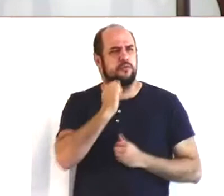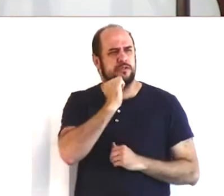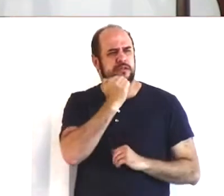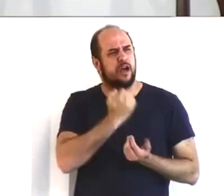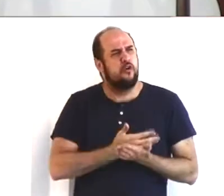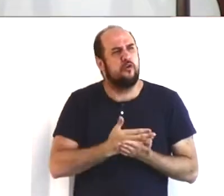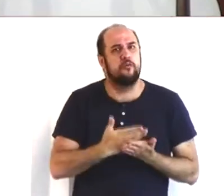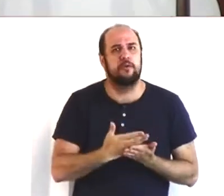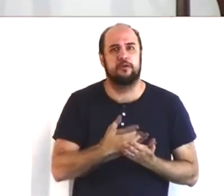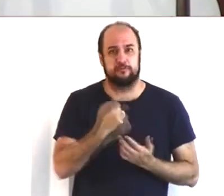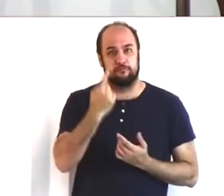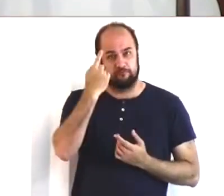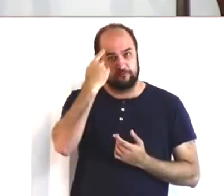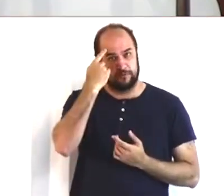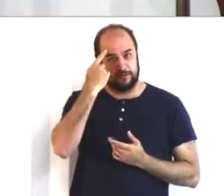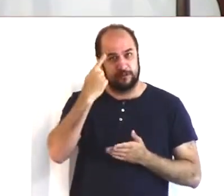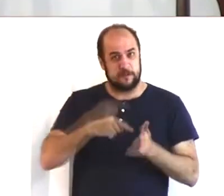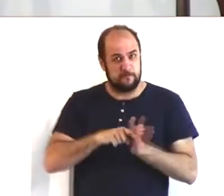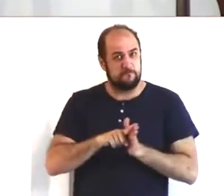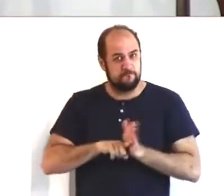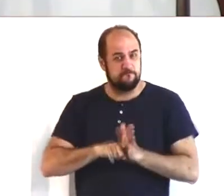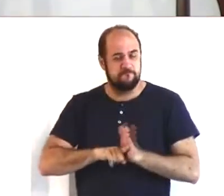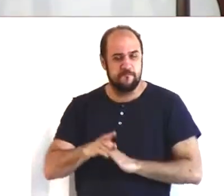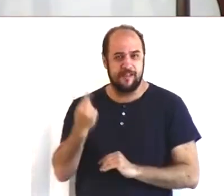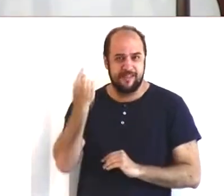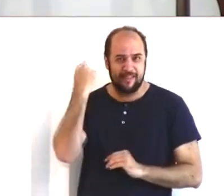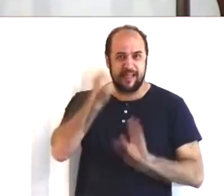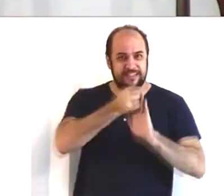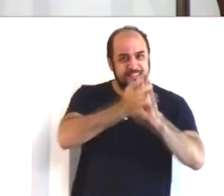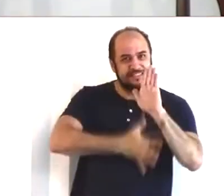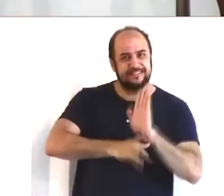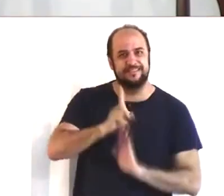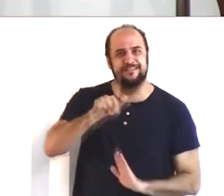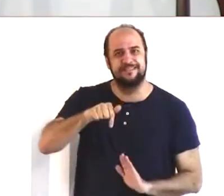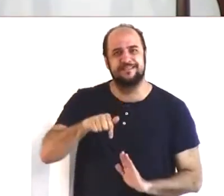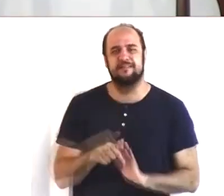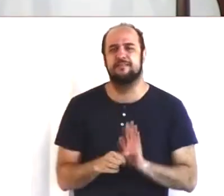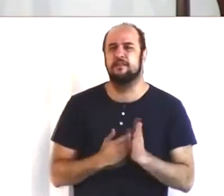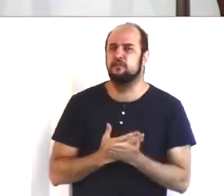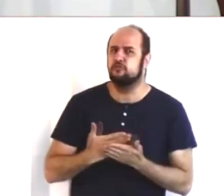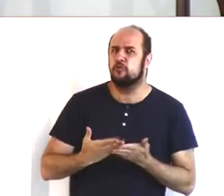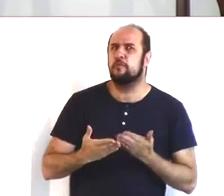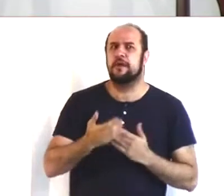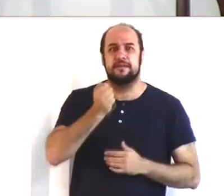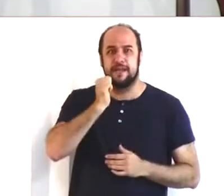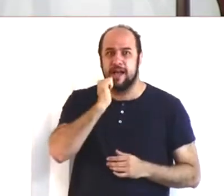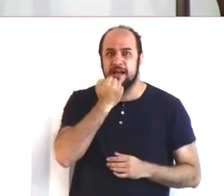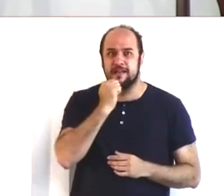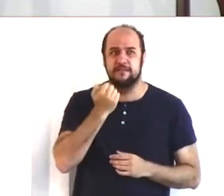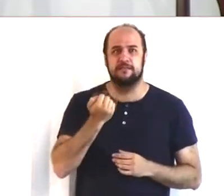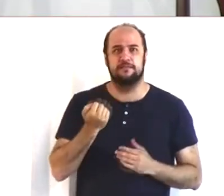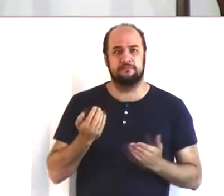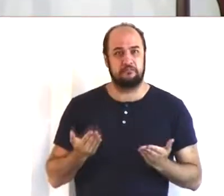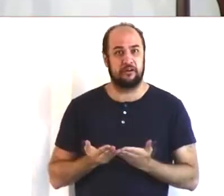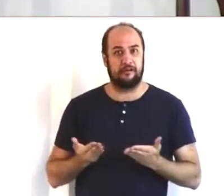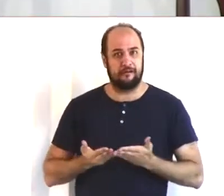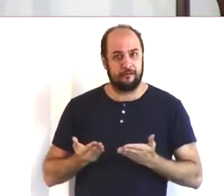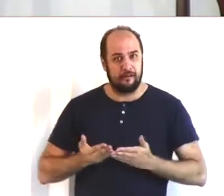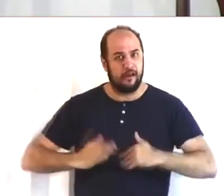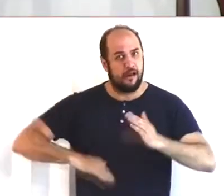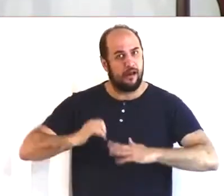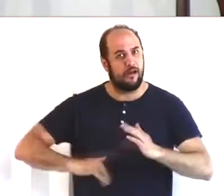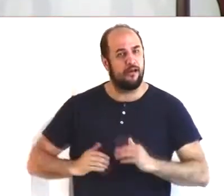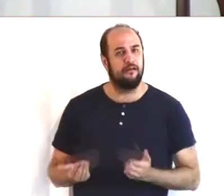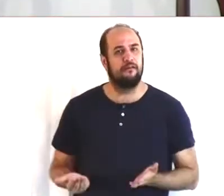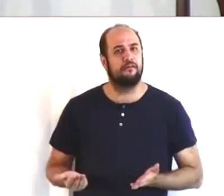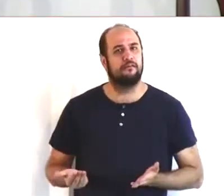ciência? Bom, se você pesquisar um pouco, o século XVII mostra que a ciência foi implantada basicamente por cristãos. Foram